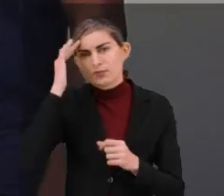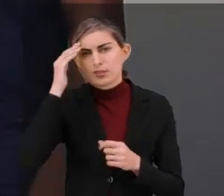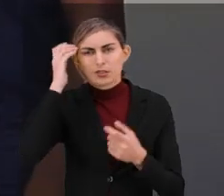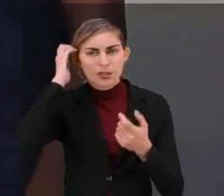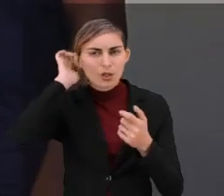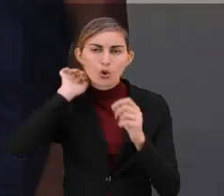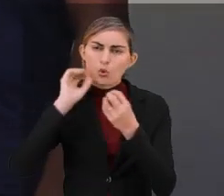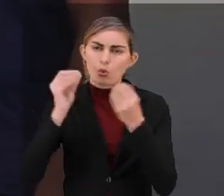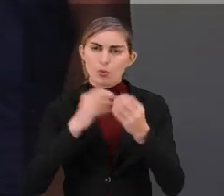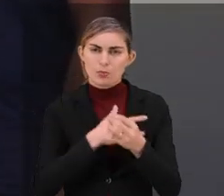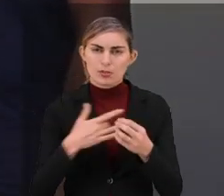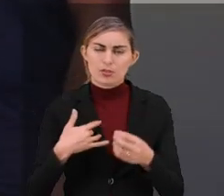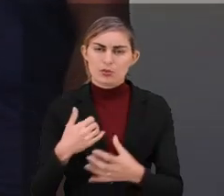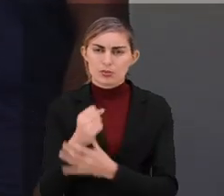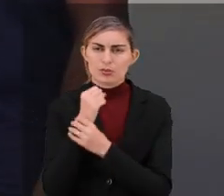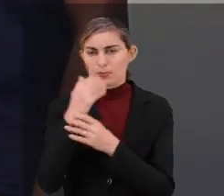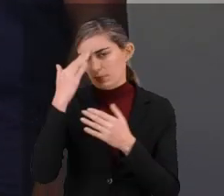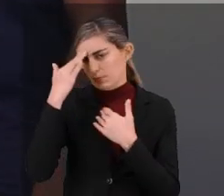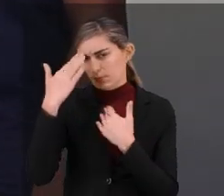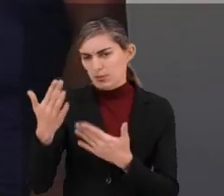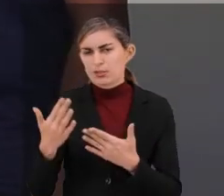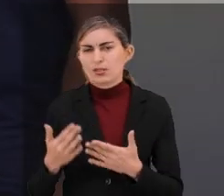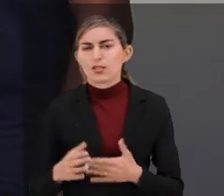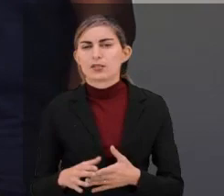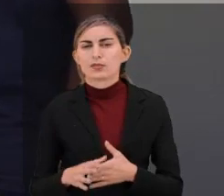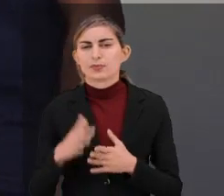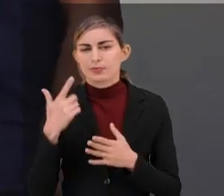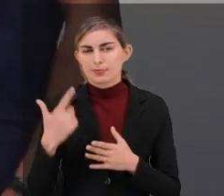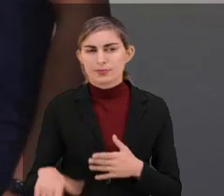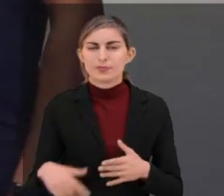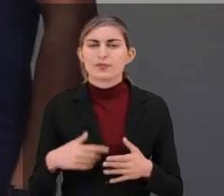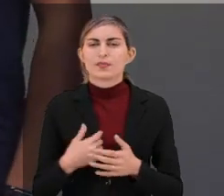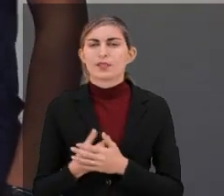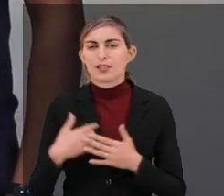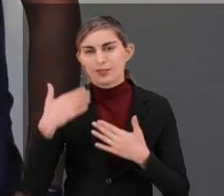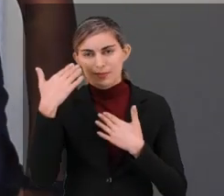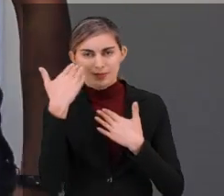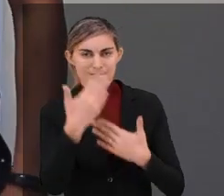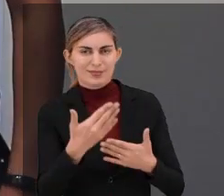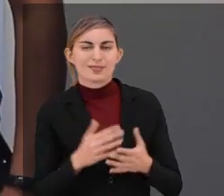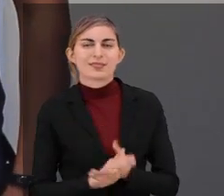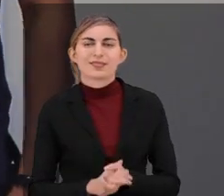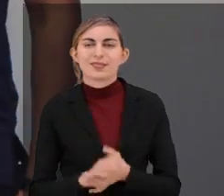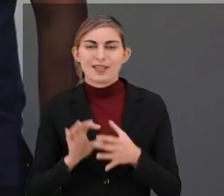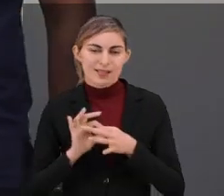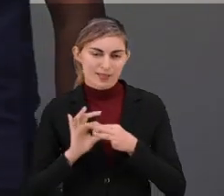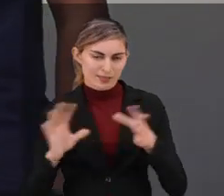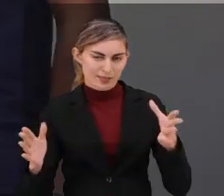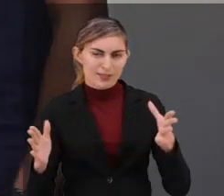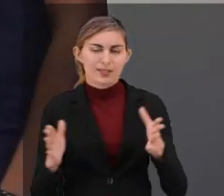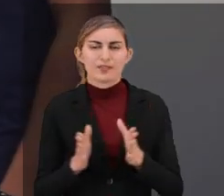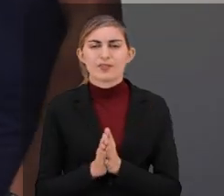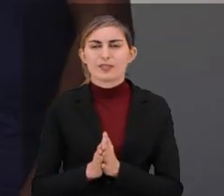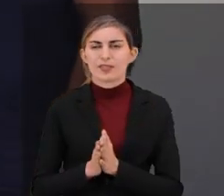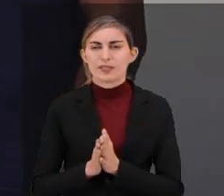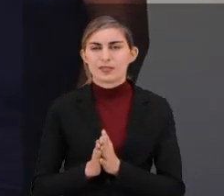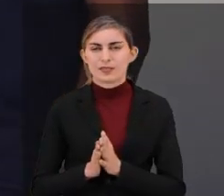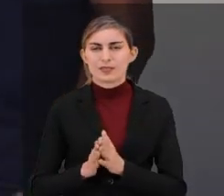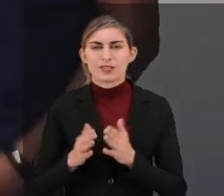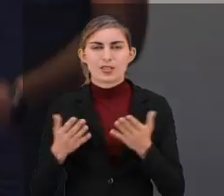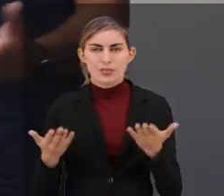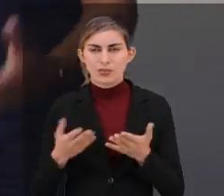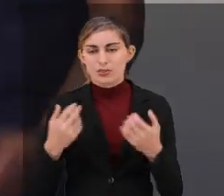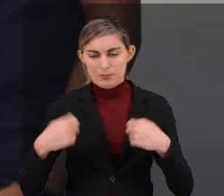como funciona a saúde e segurança. Obrigado mais uma vez. E eu que agradeço. Até uma próxima. As portas estão abertas aí, pessoal.